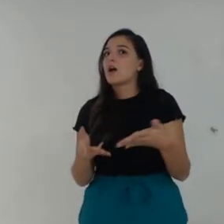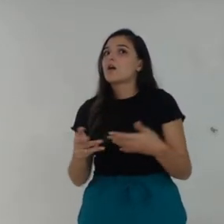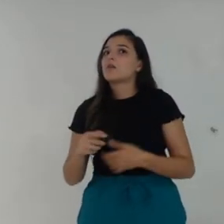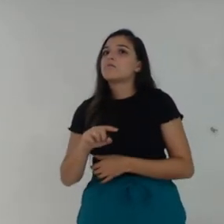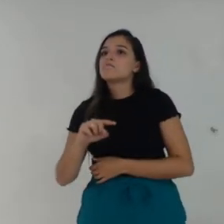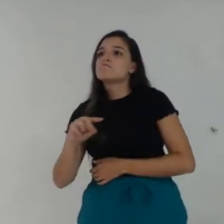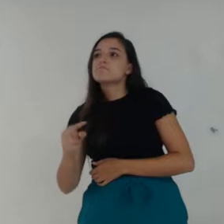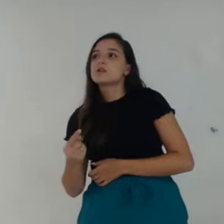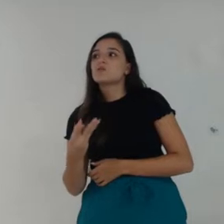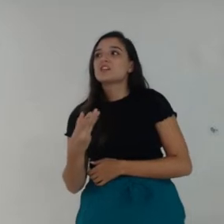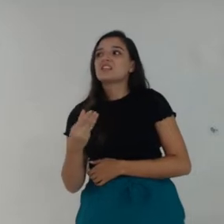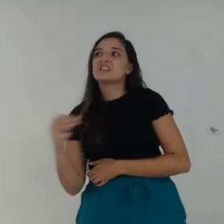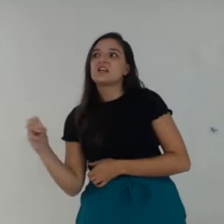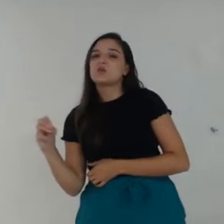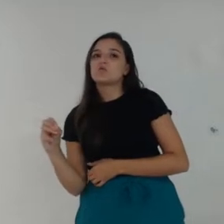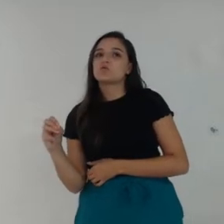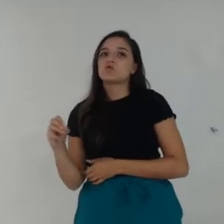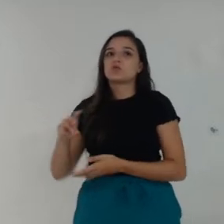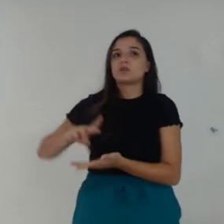tradutores, mais ou menos, né?